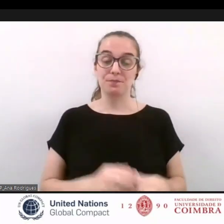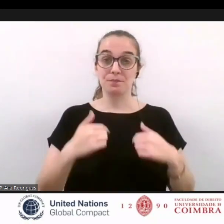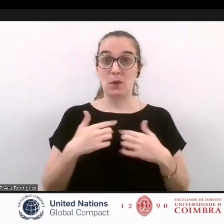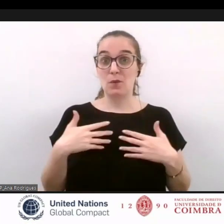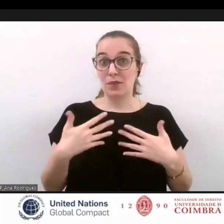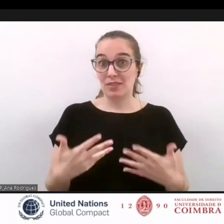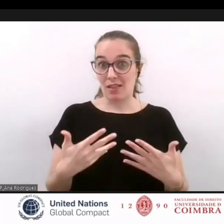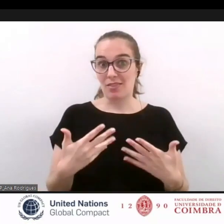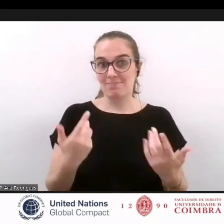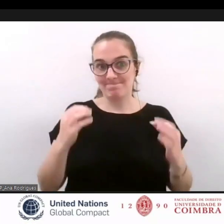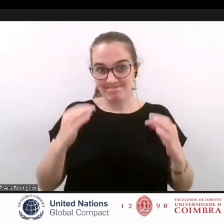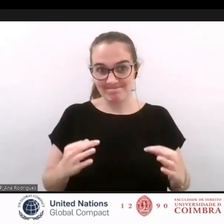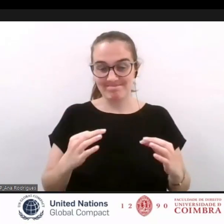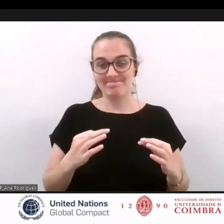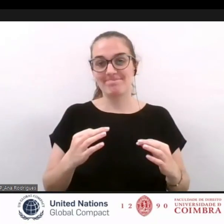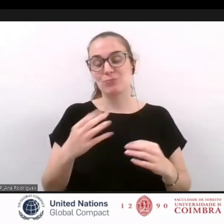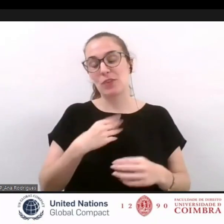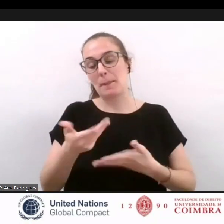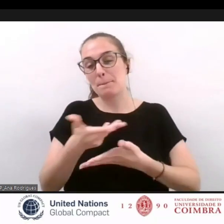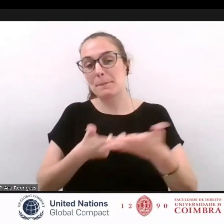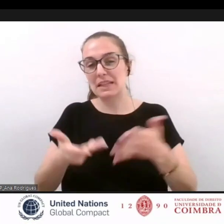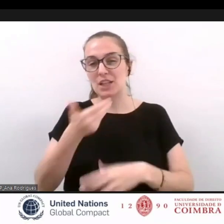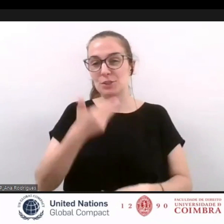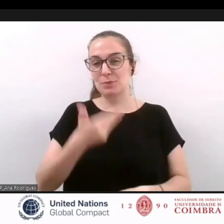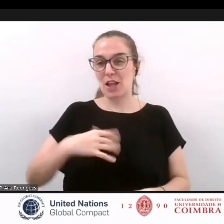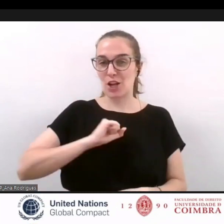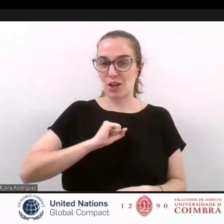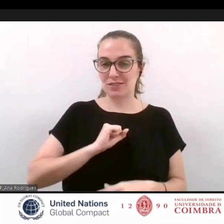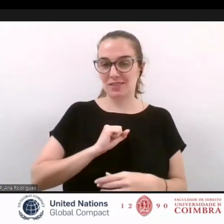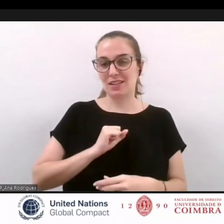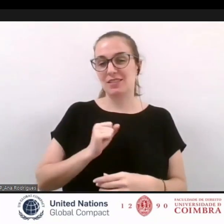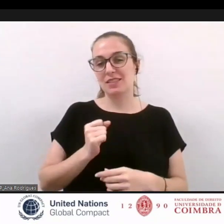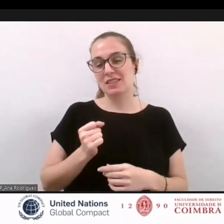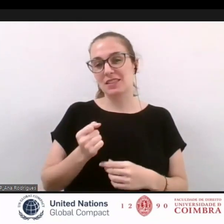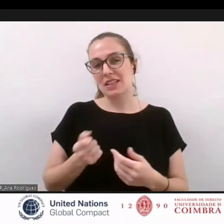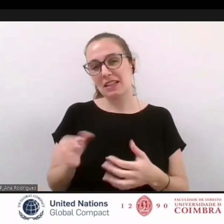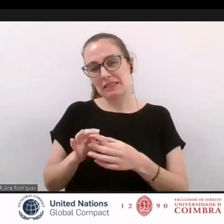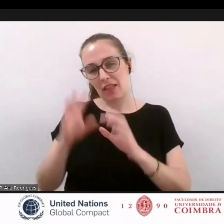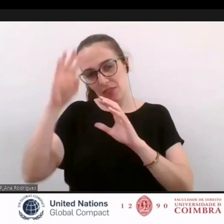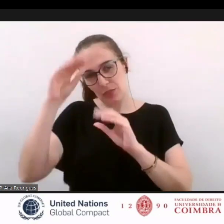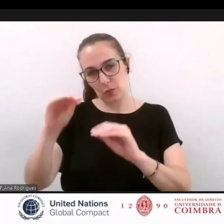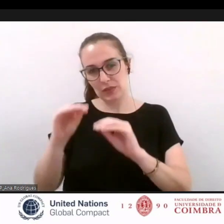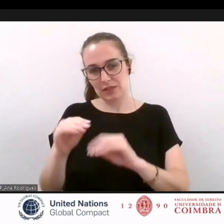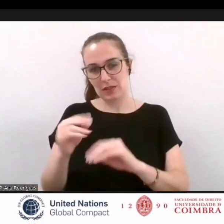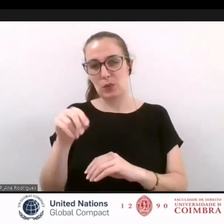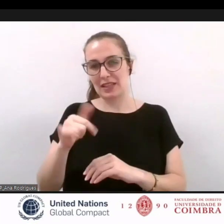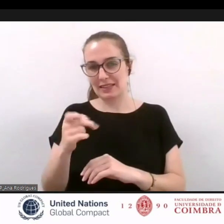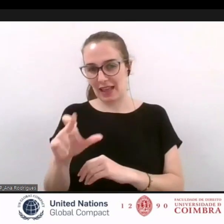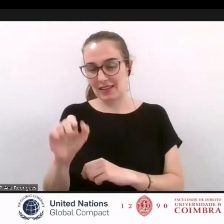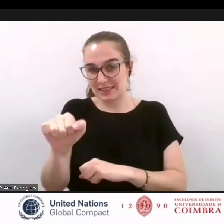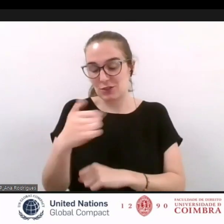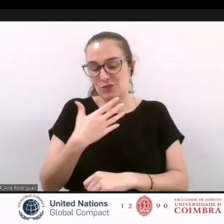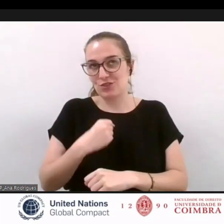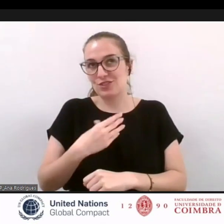tenho de dizer isto, de partilhar um pouco da nossa experiência e numa dimensão mais ligada à educação da Unitar, mas